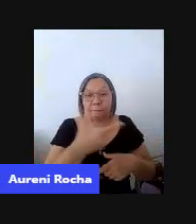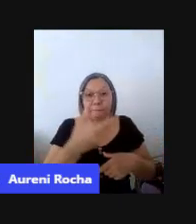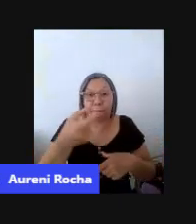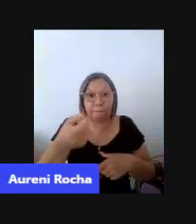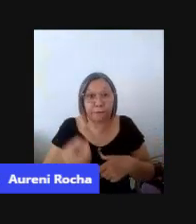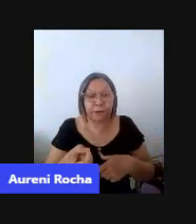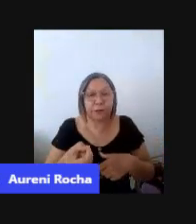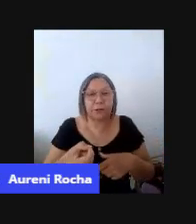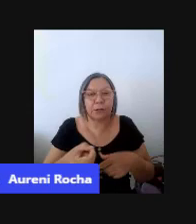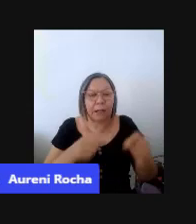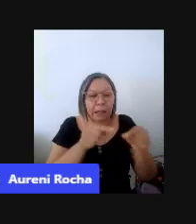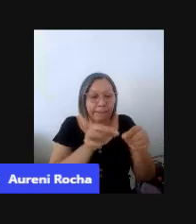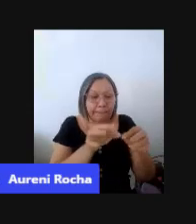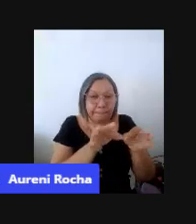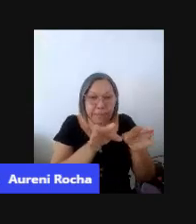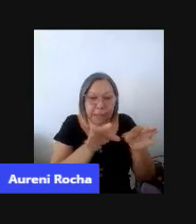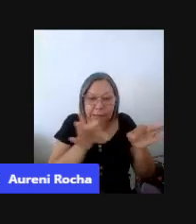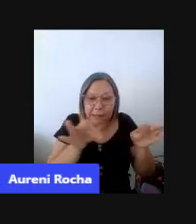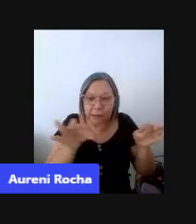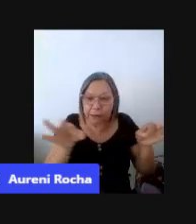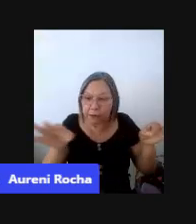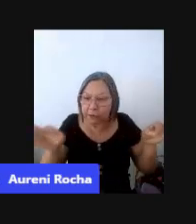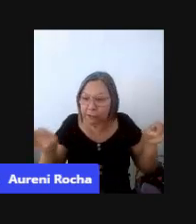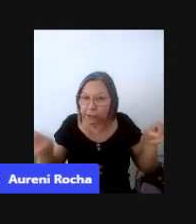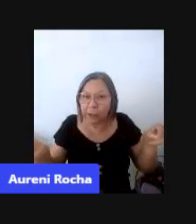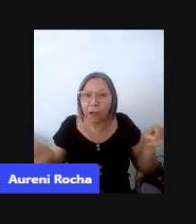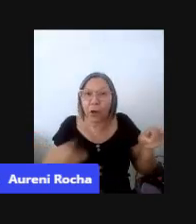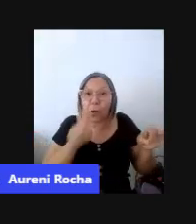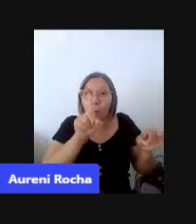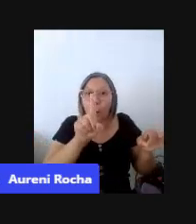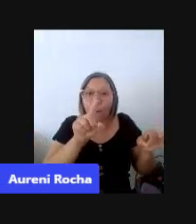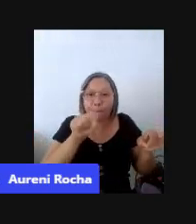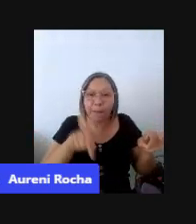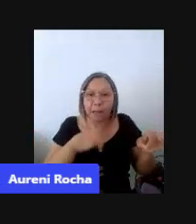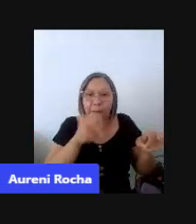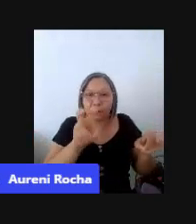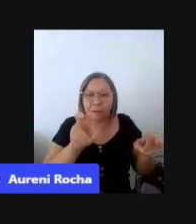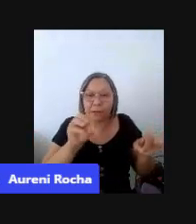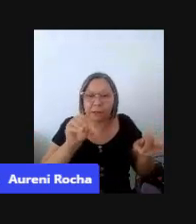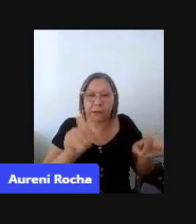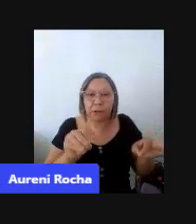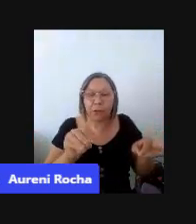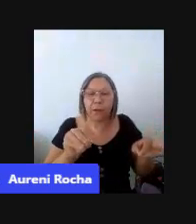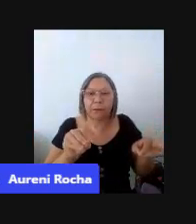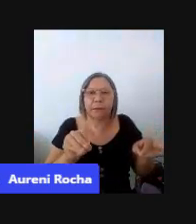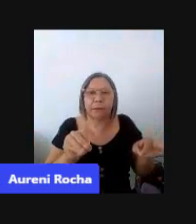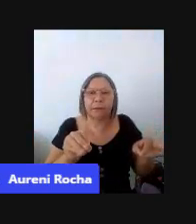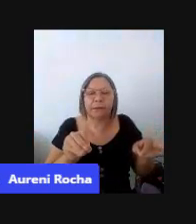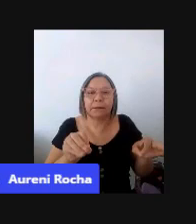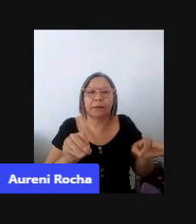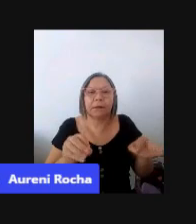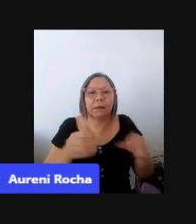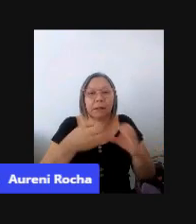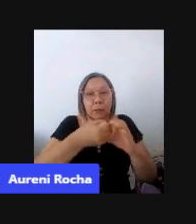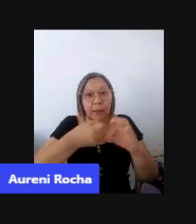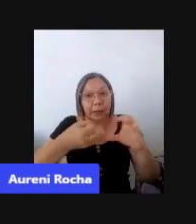do rabo, ele chega a medir 1,50 m. Ele é caracterizado, como todos os